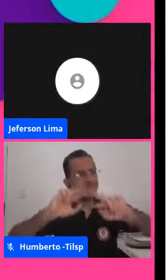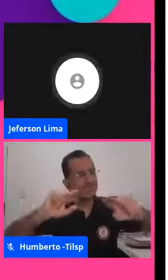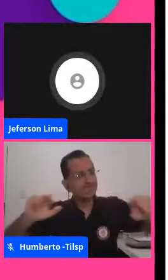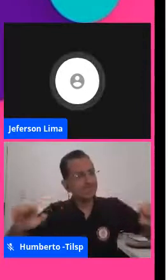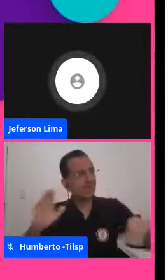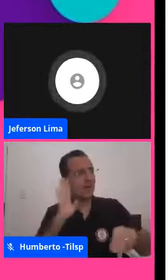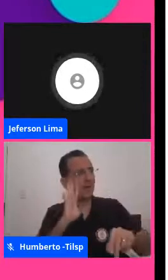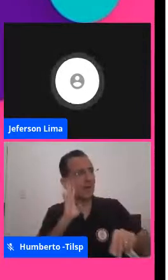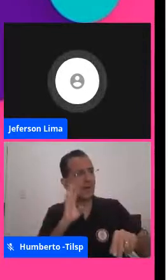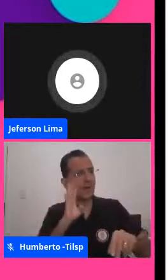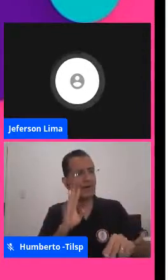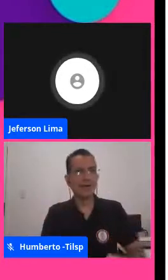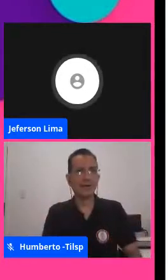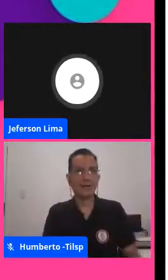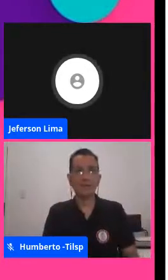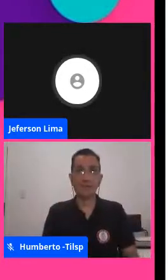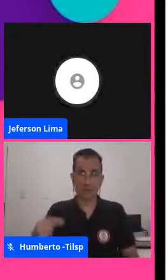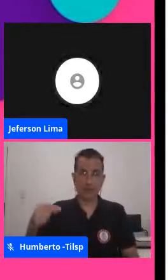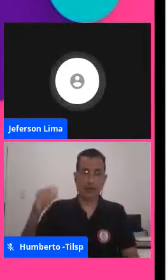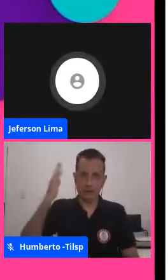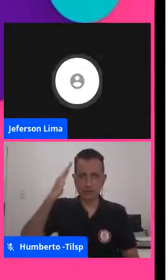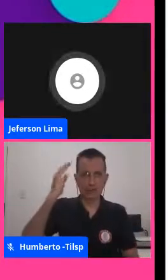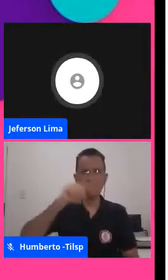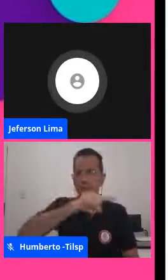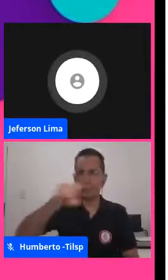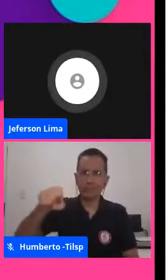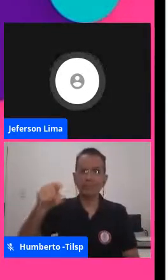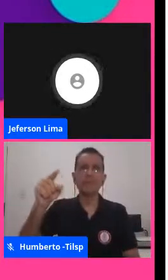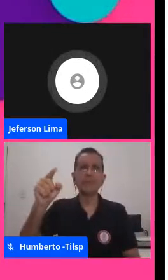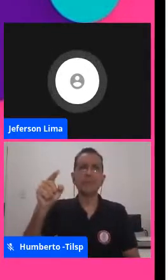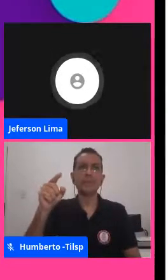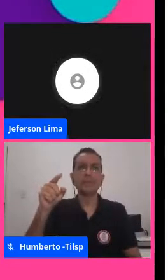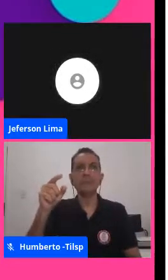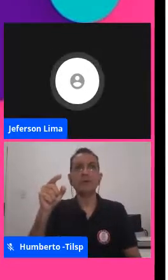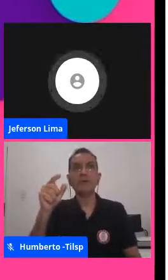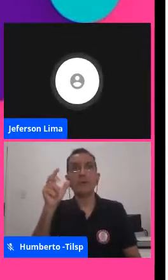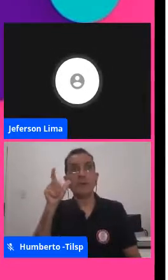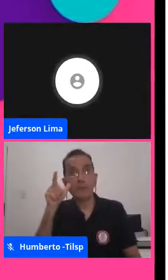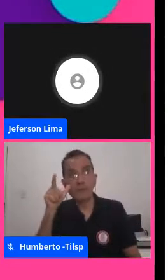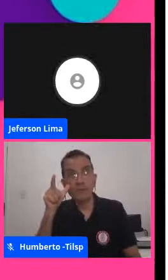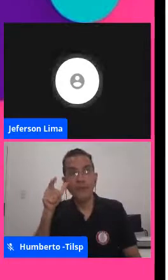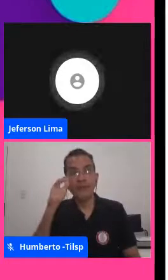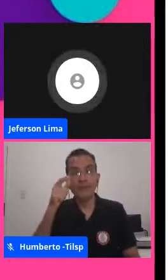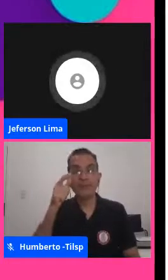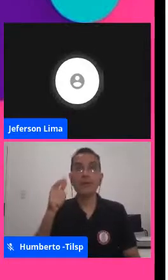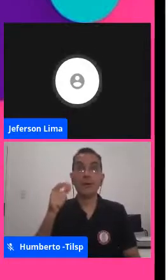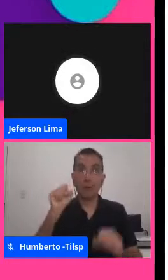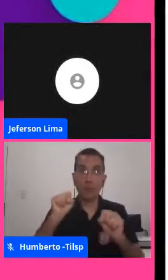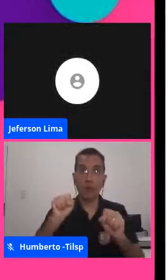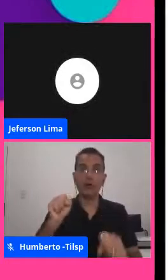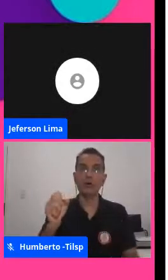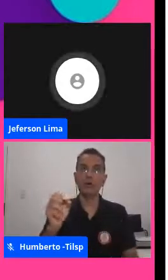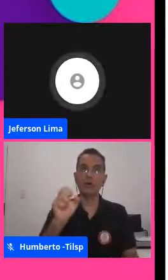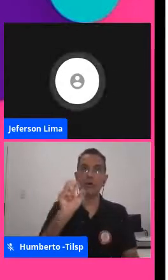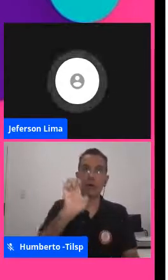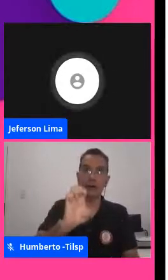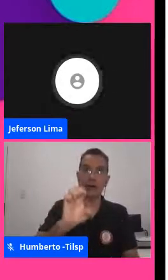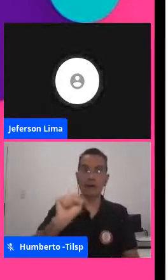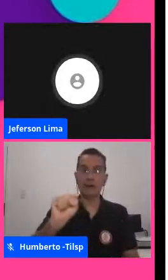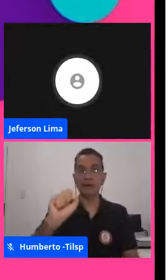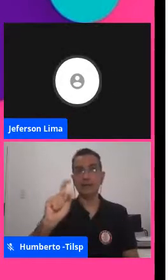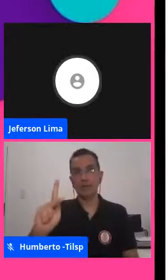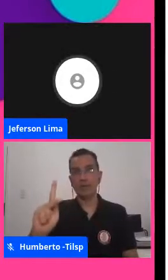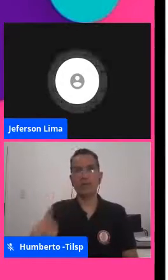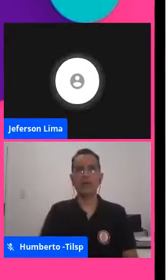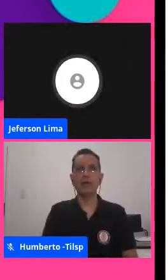interessantes. Eu sei que muita gente que está assistindo aí pode conhecer o ESP, né? Que é um microcontrolador bem parecido